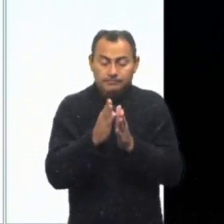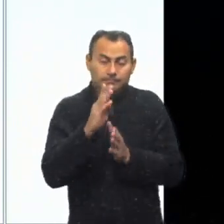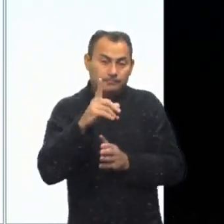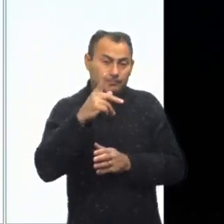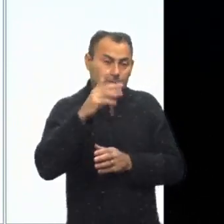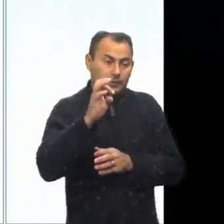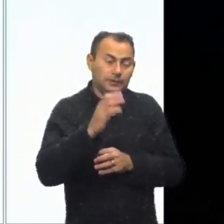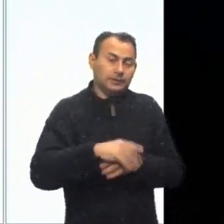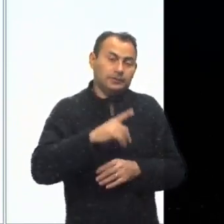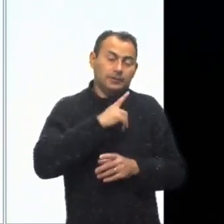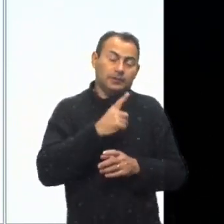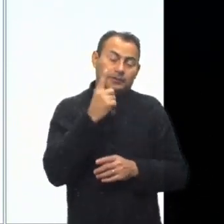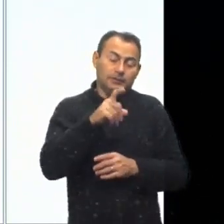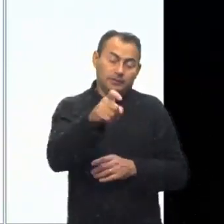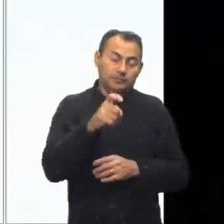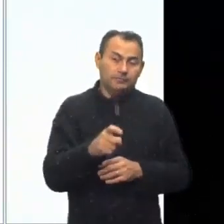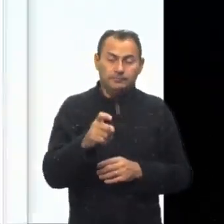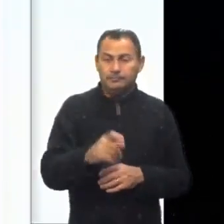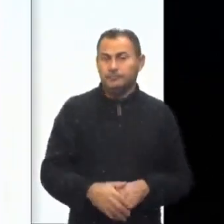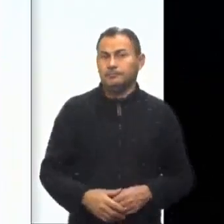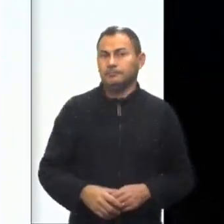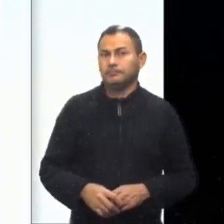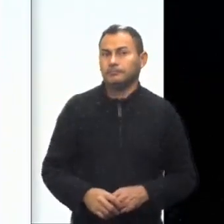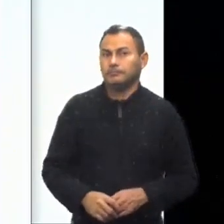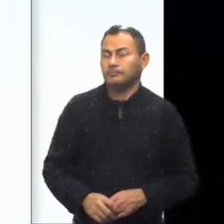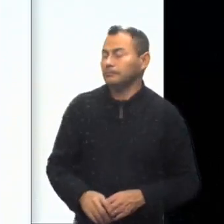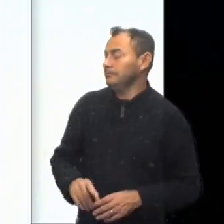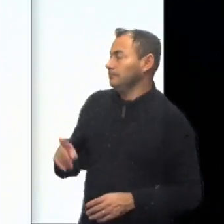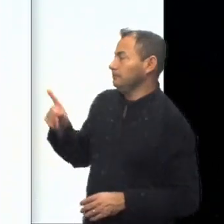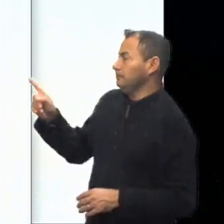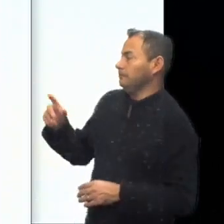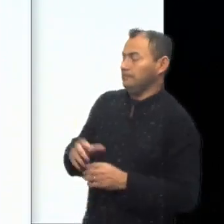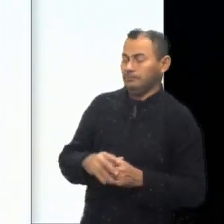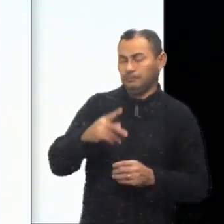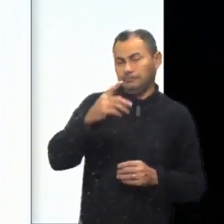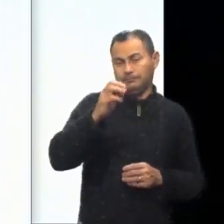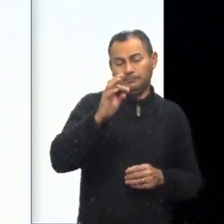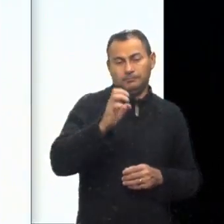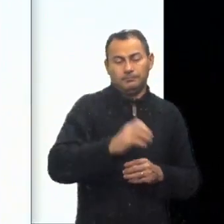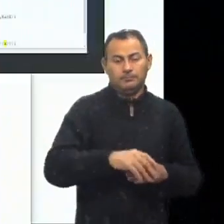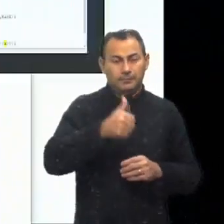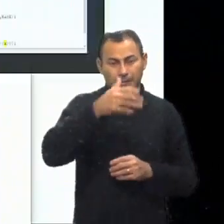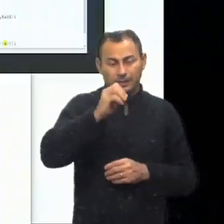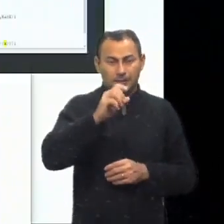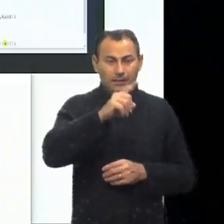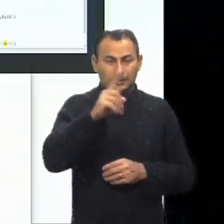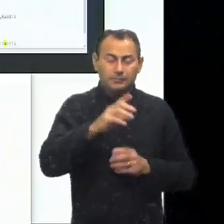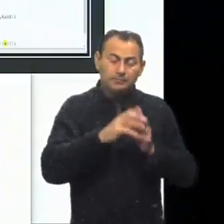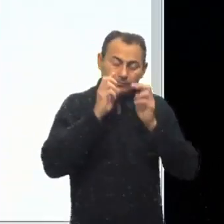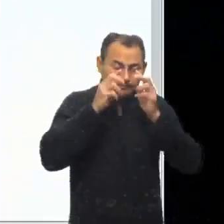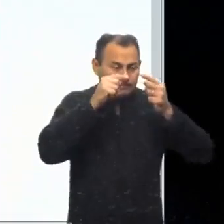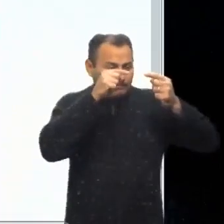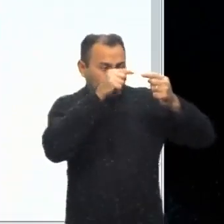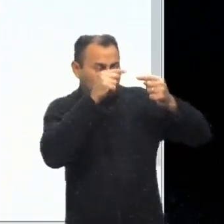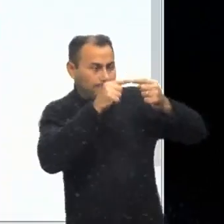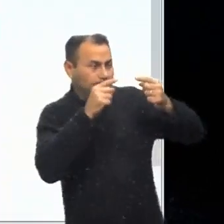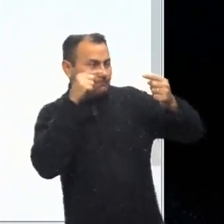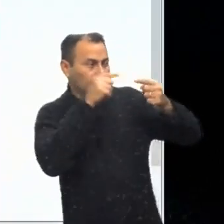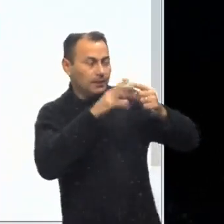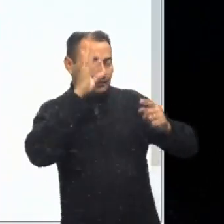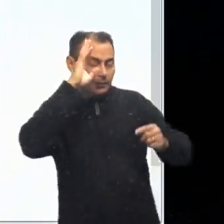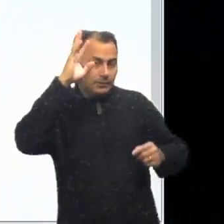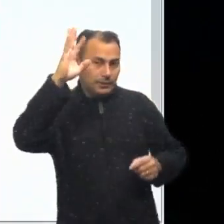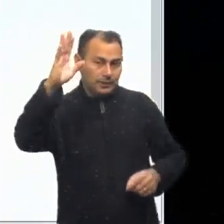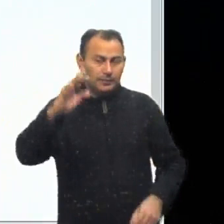de t,x. Então, temos a nossa portadora de 10 Hz. Então, está batendo a